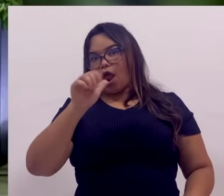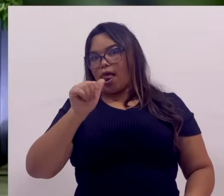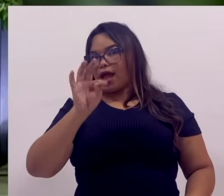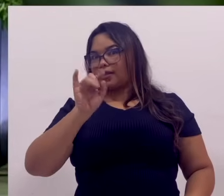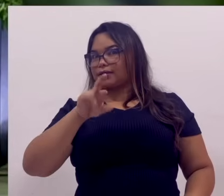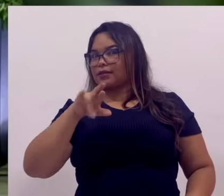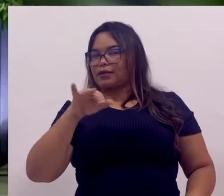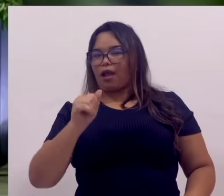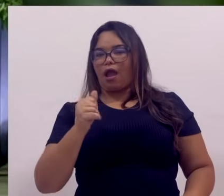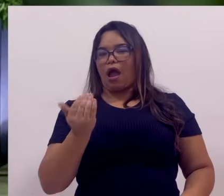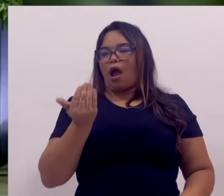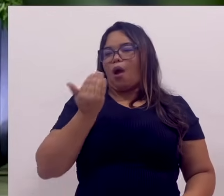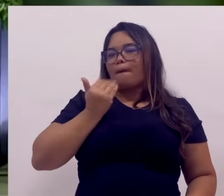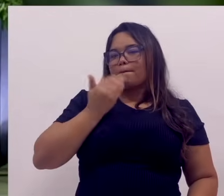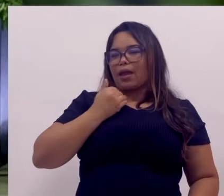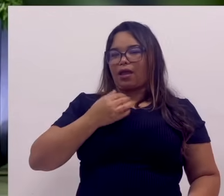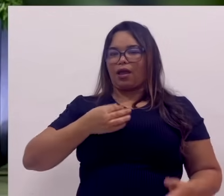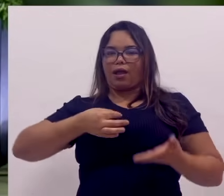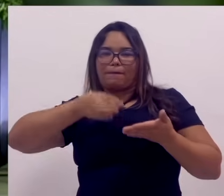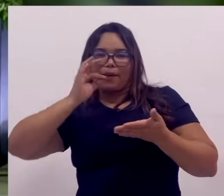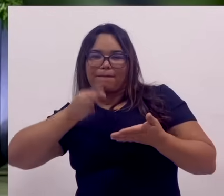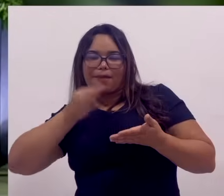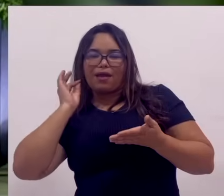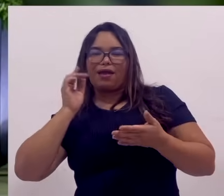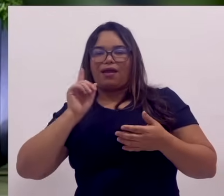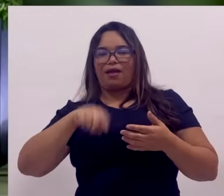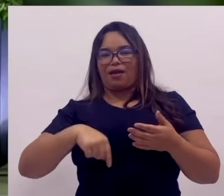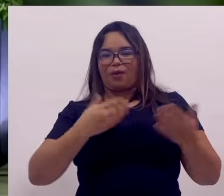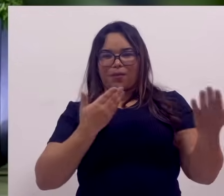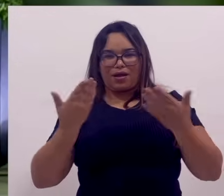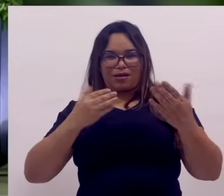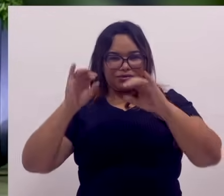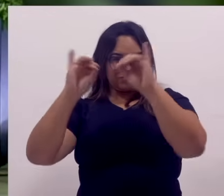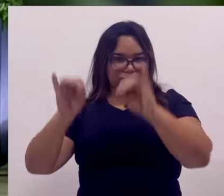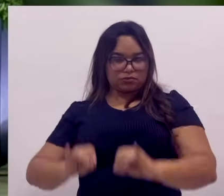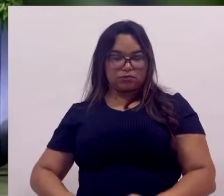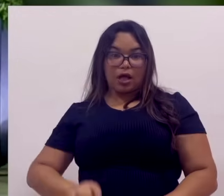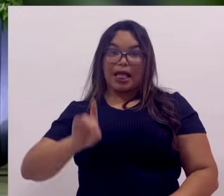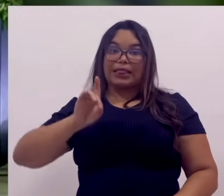idolatria. E comer e beber passa a ser uma parte da idolatria.